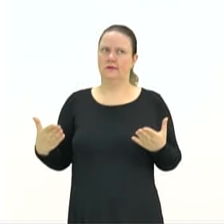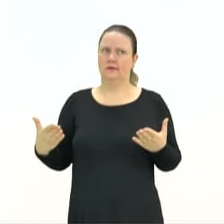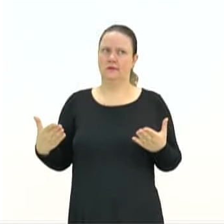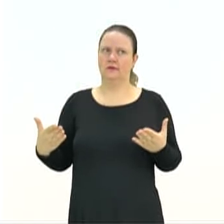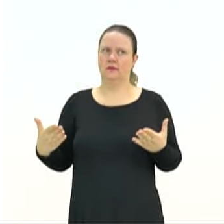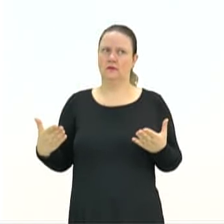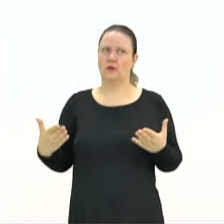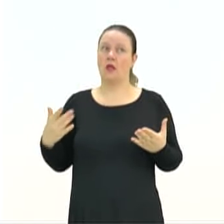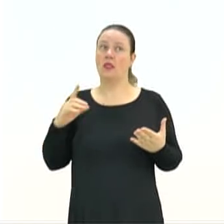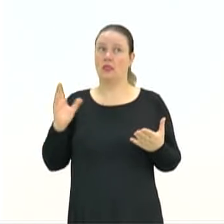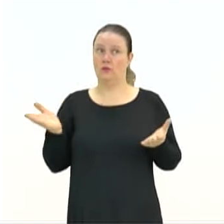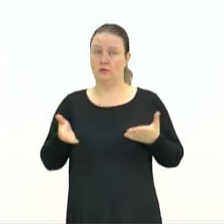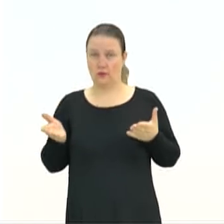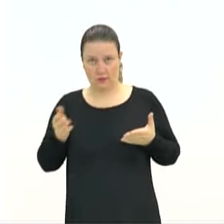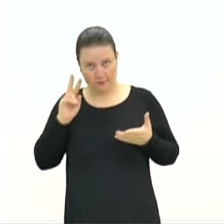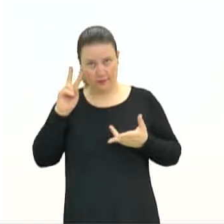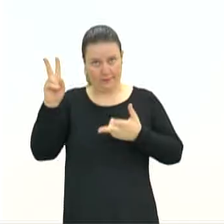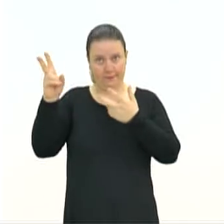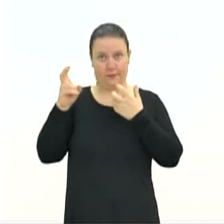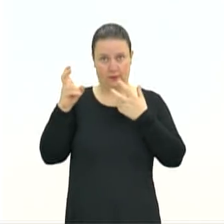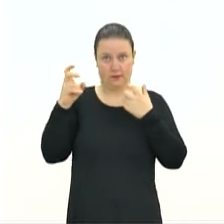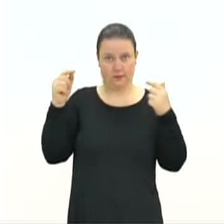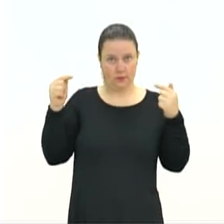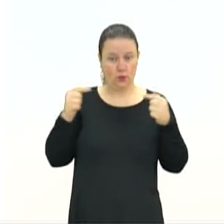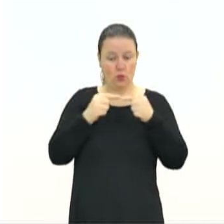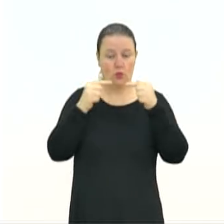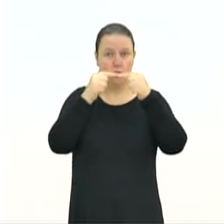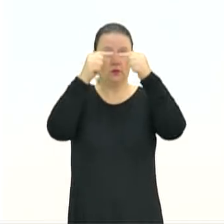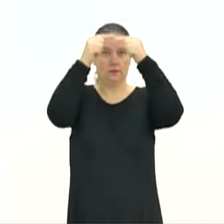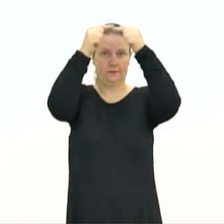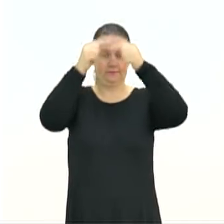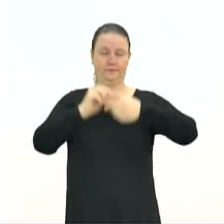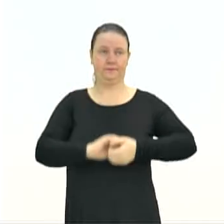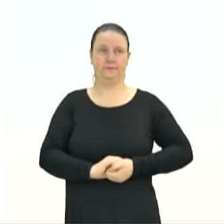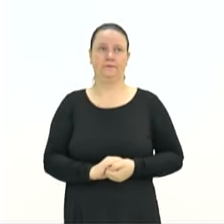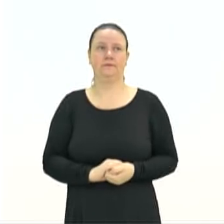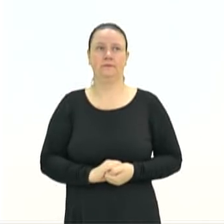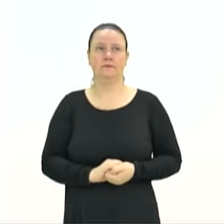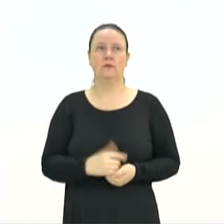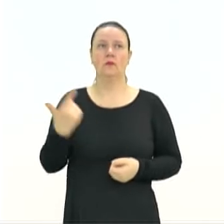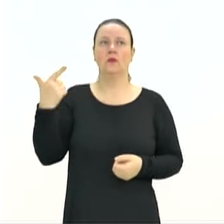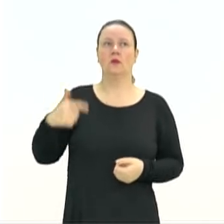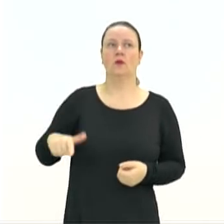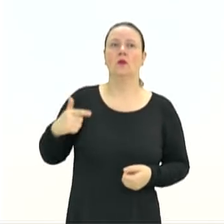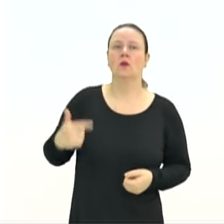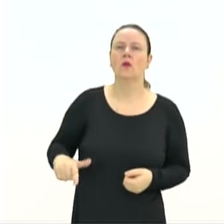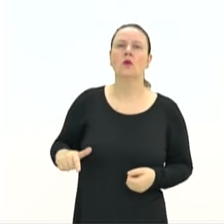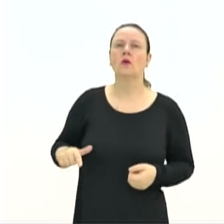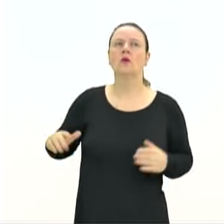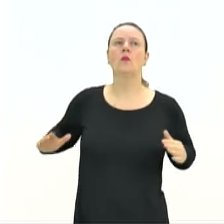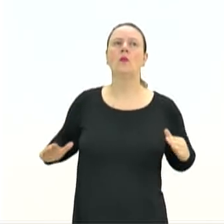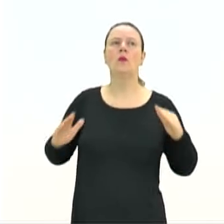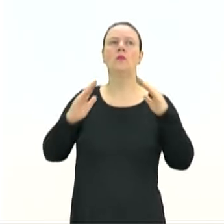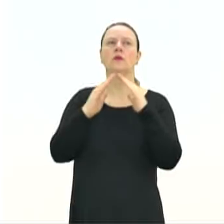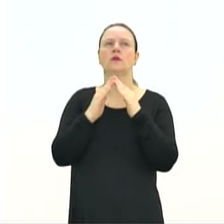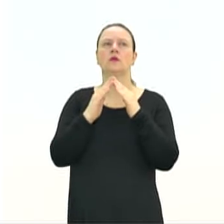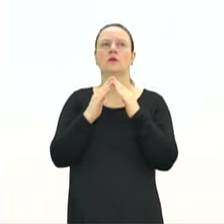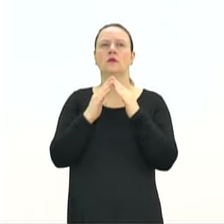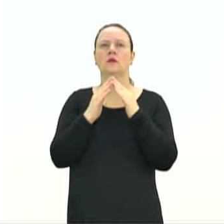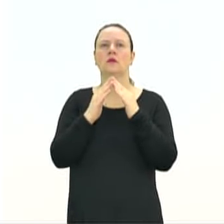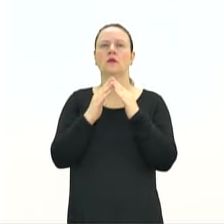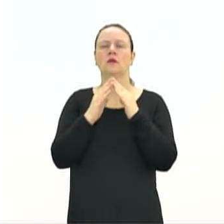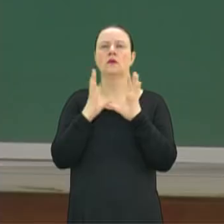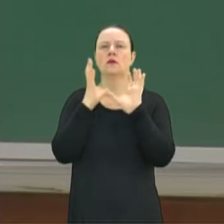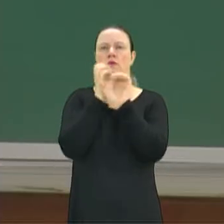com o número aqui do consumidor, ok? Vamos continuar aqui então. Outra pirâmide numérica, só que agora ela é